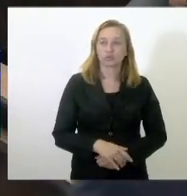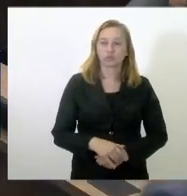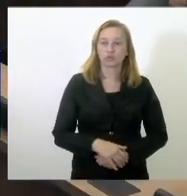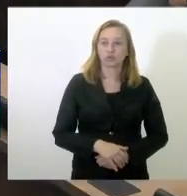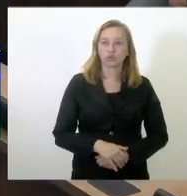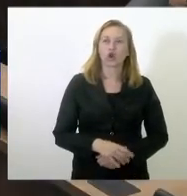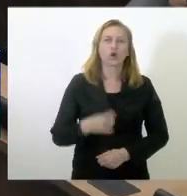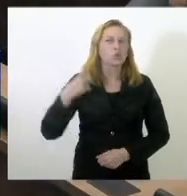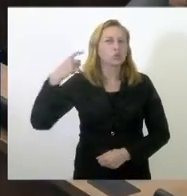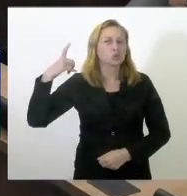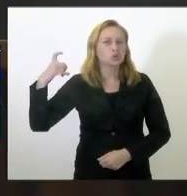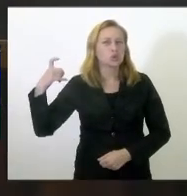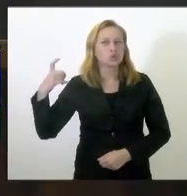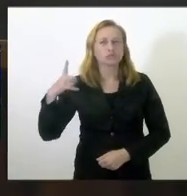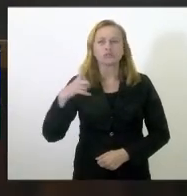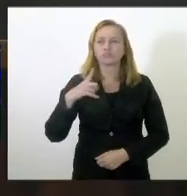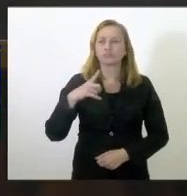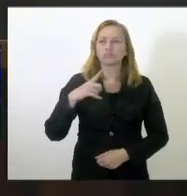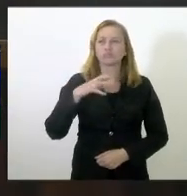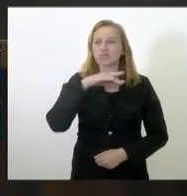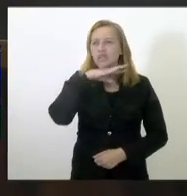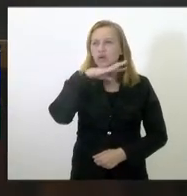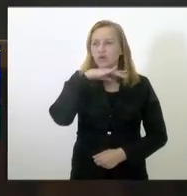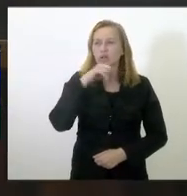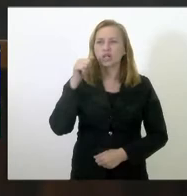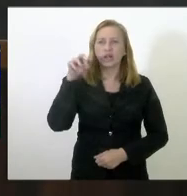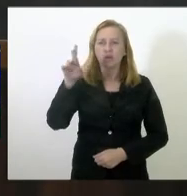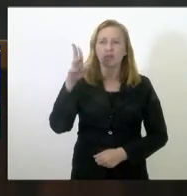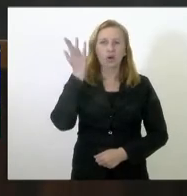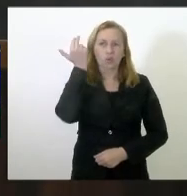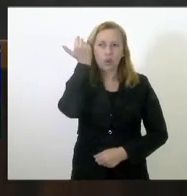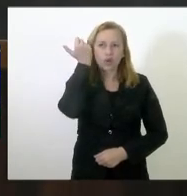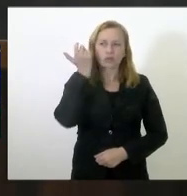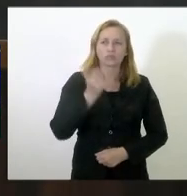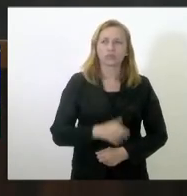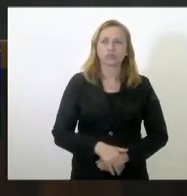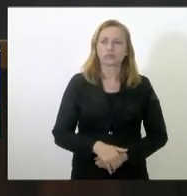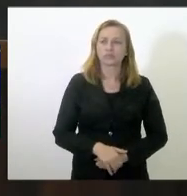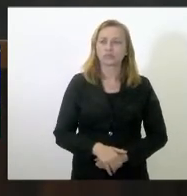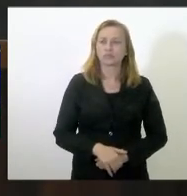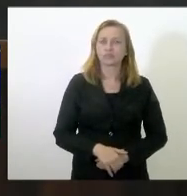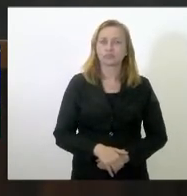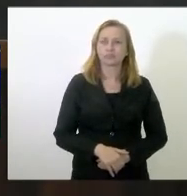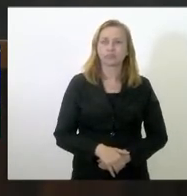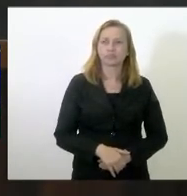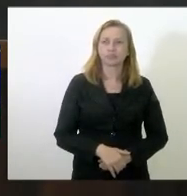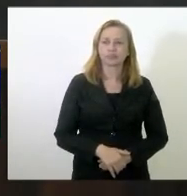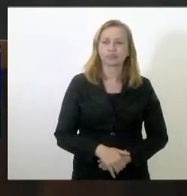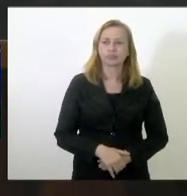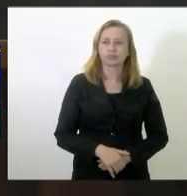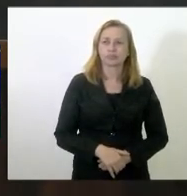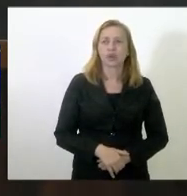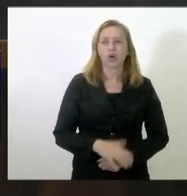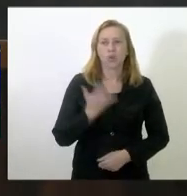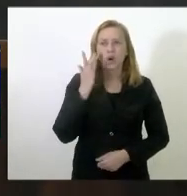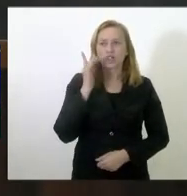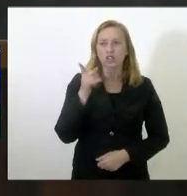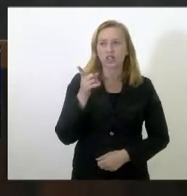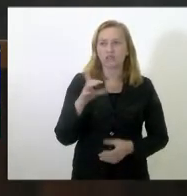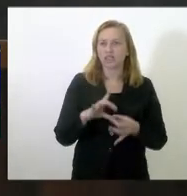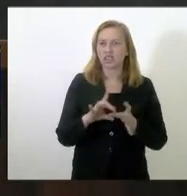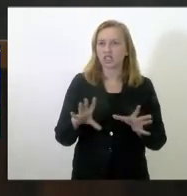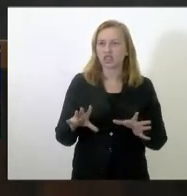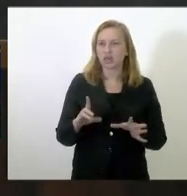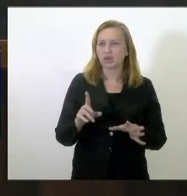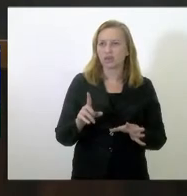solicito... Seu som está fechado, deputado Eliomar. Acho que ele vai solicitar, vai abrir mão. É